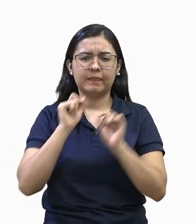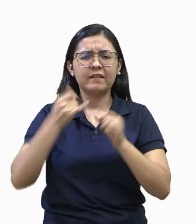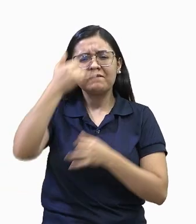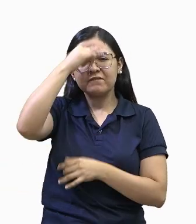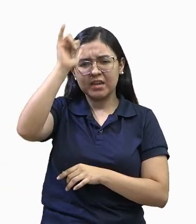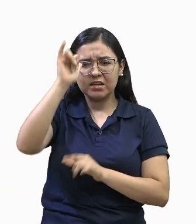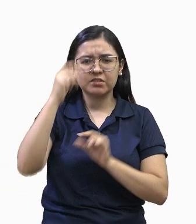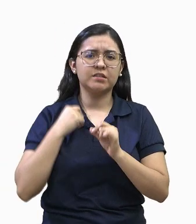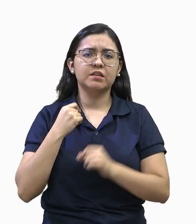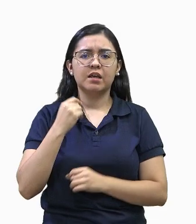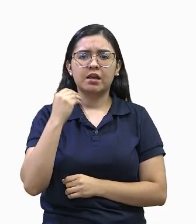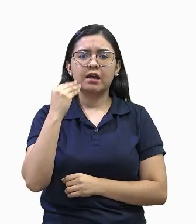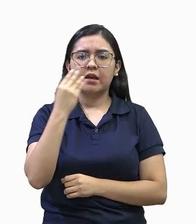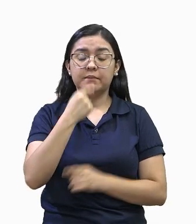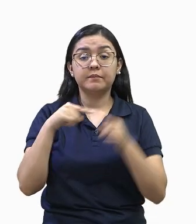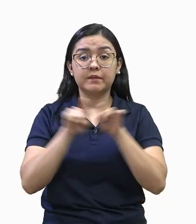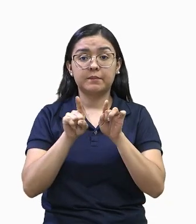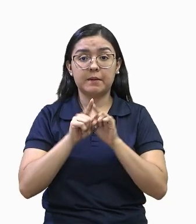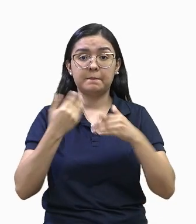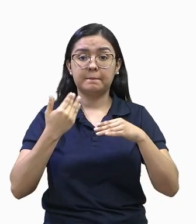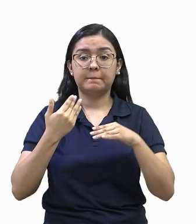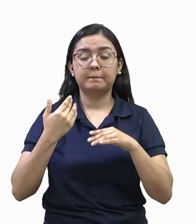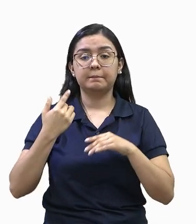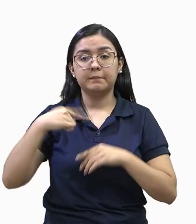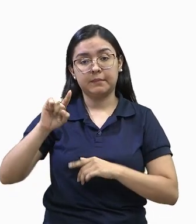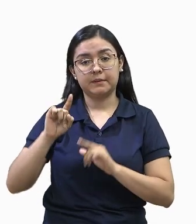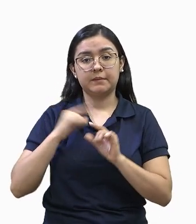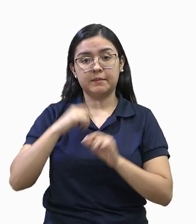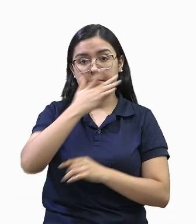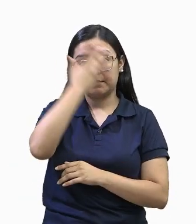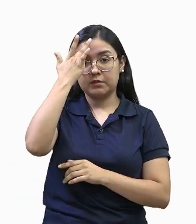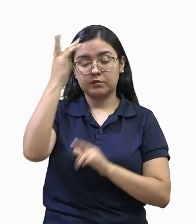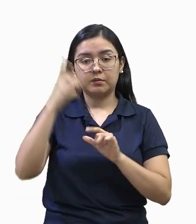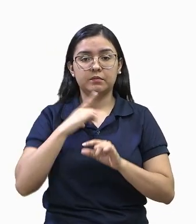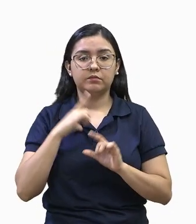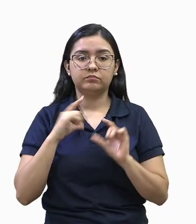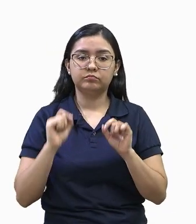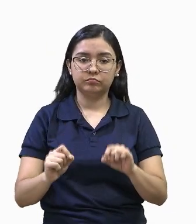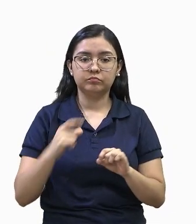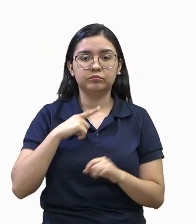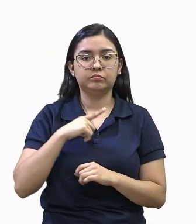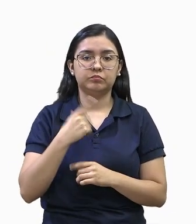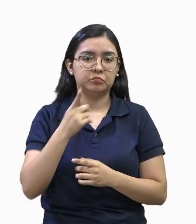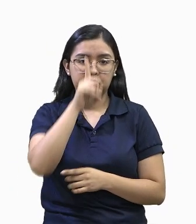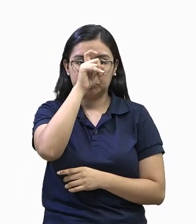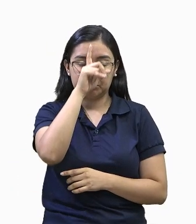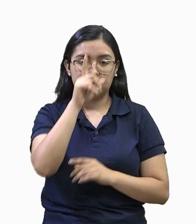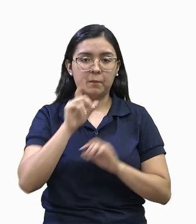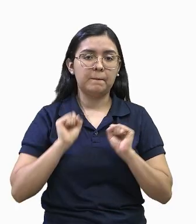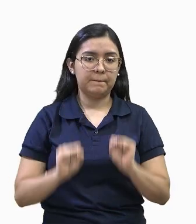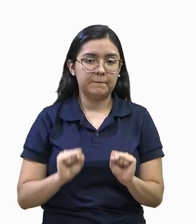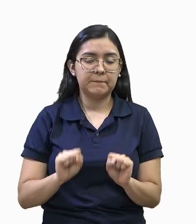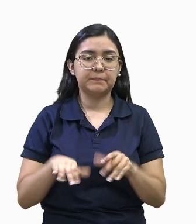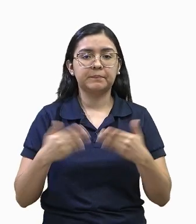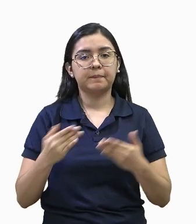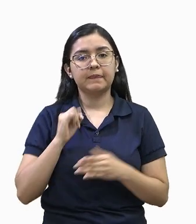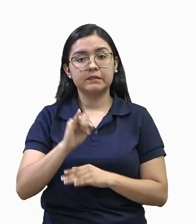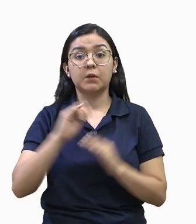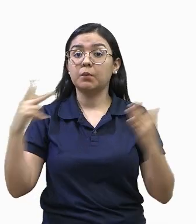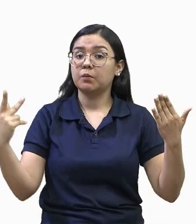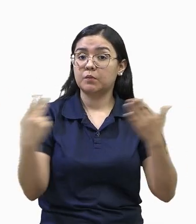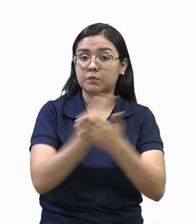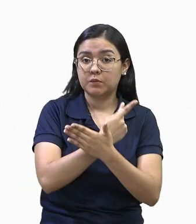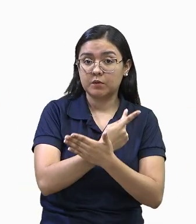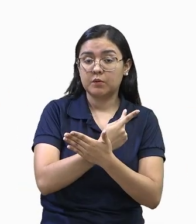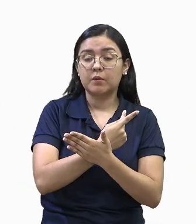boca e encaminhe a pessoa para o atendimento imediatamente. Então, gente, se você viu alguém com a